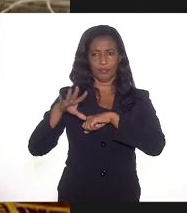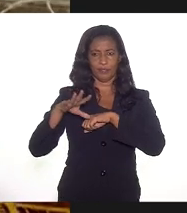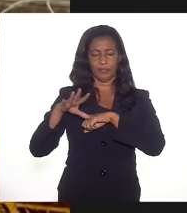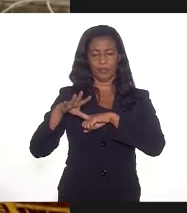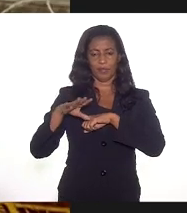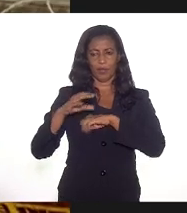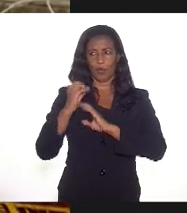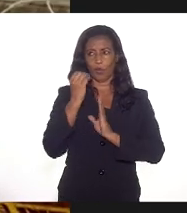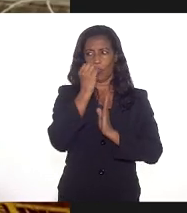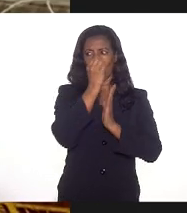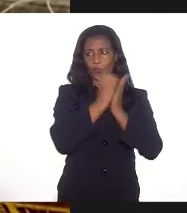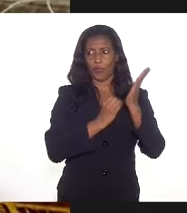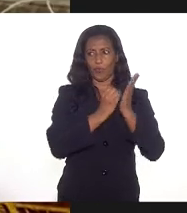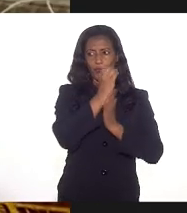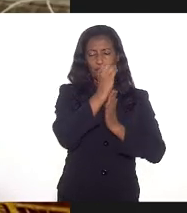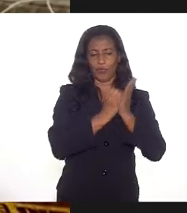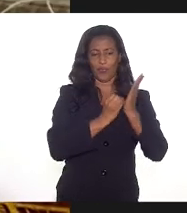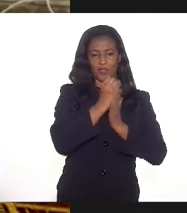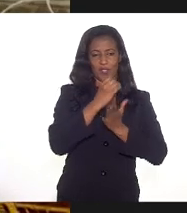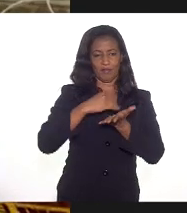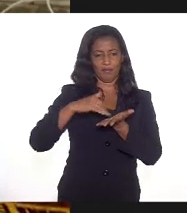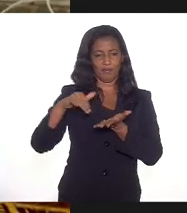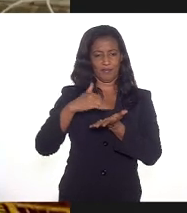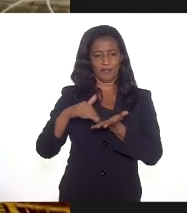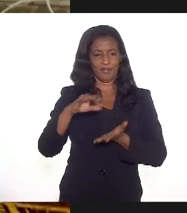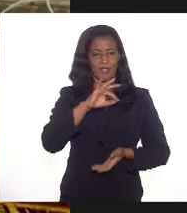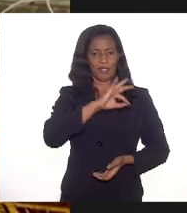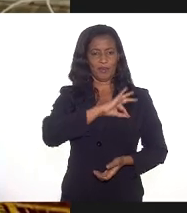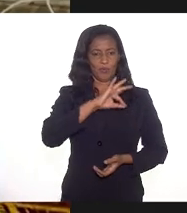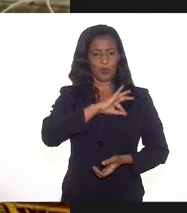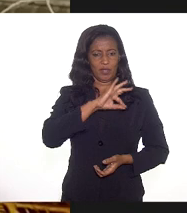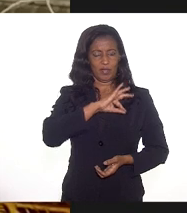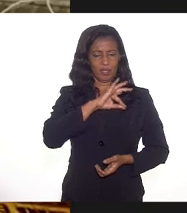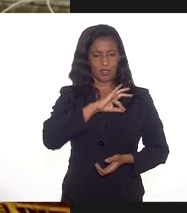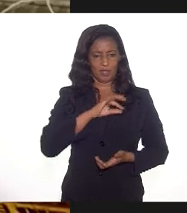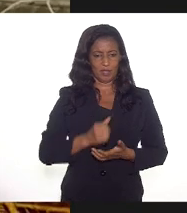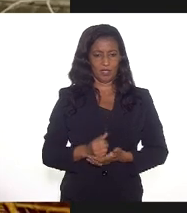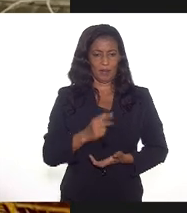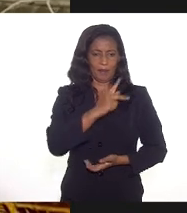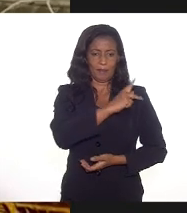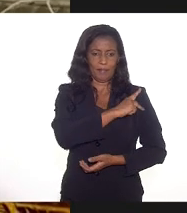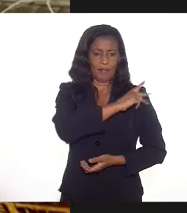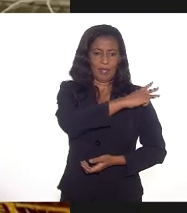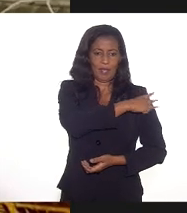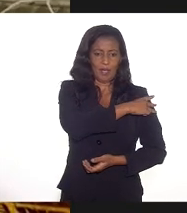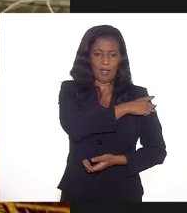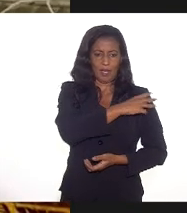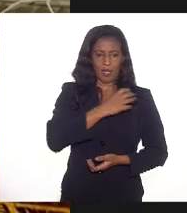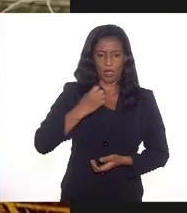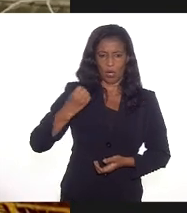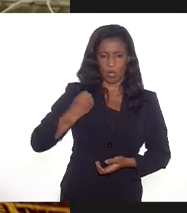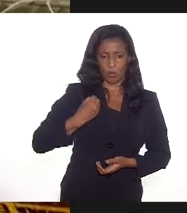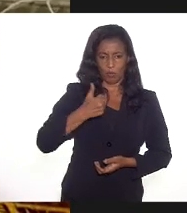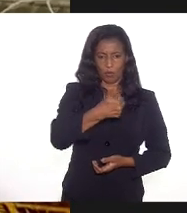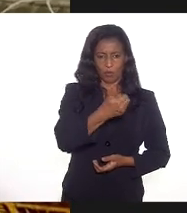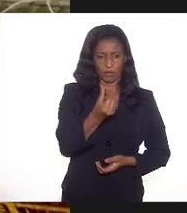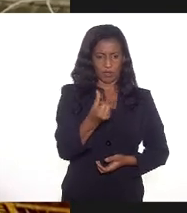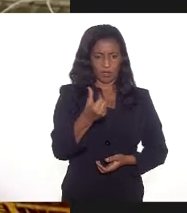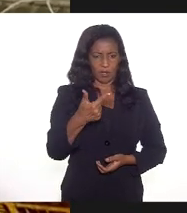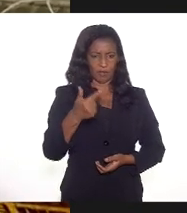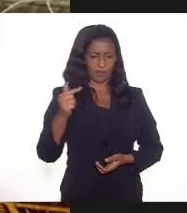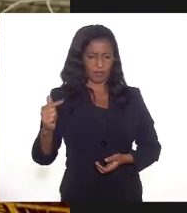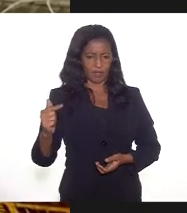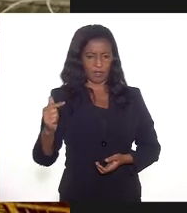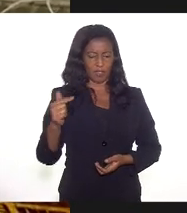em ofício pela Secretaria de Estado da Polícia Militar, no SEI número